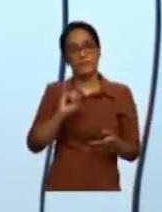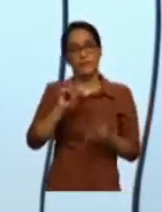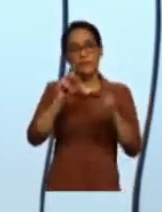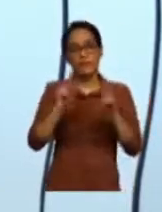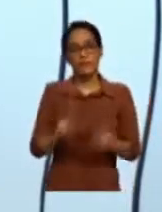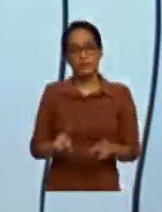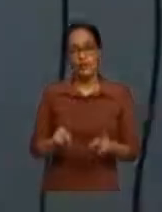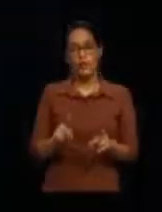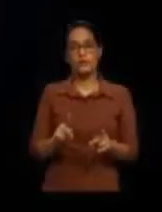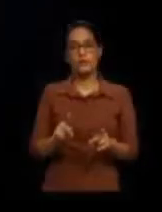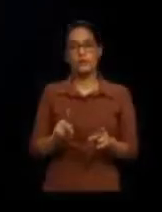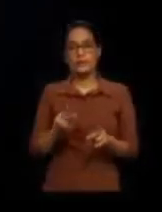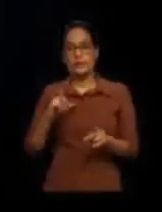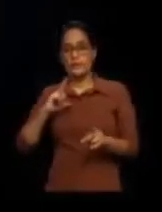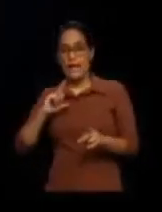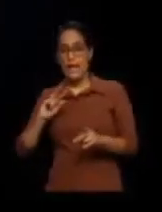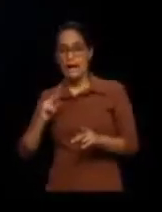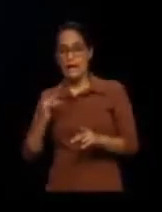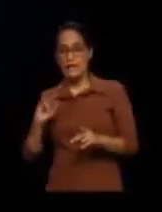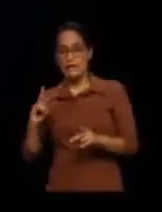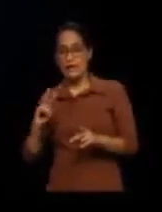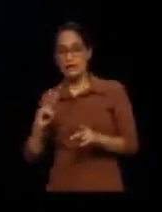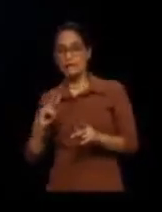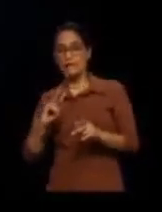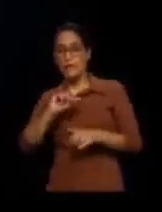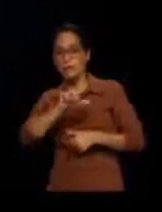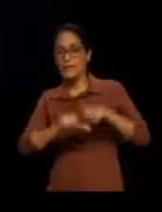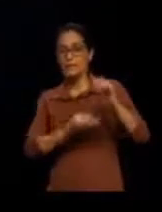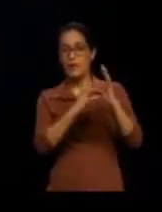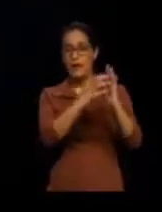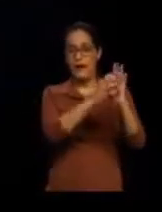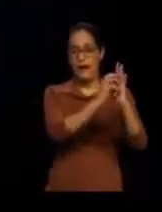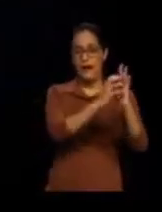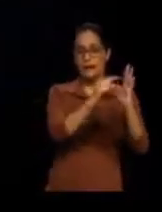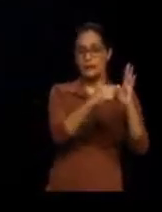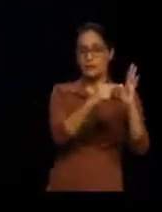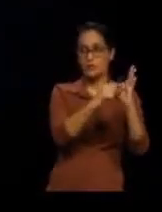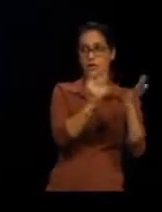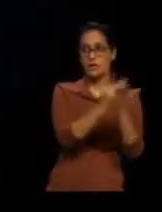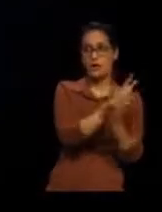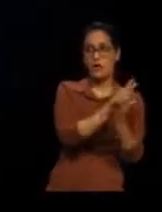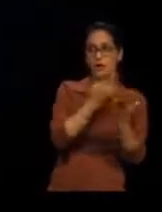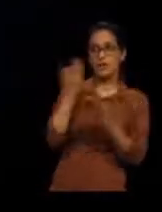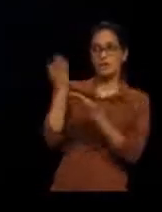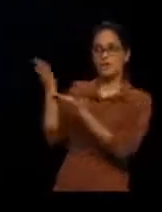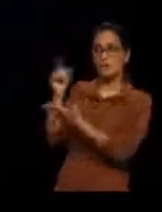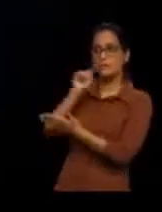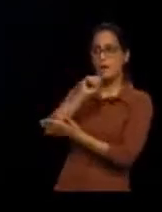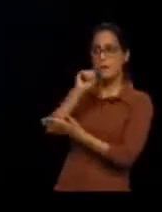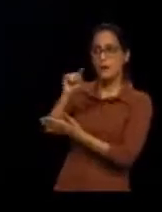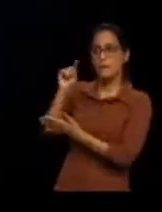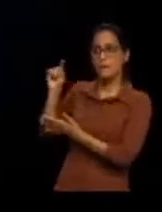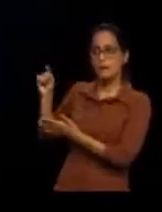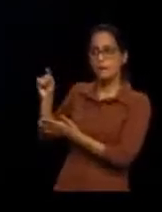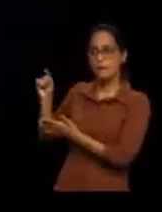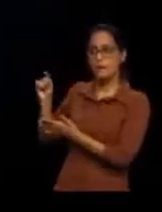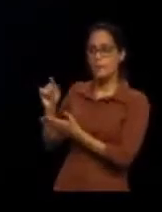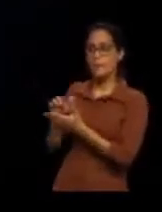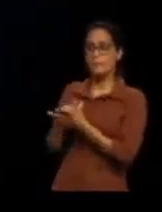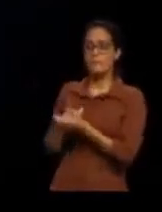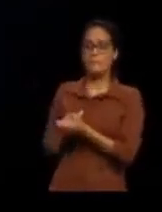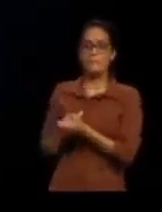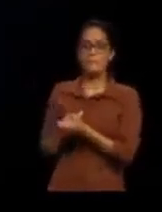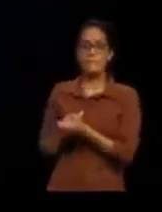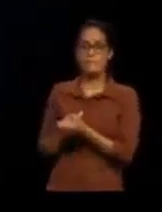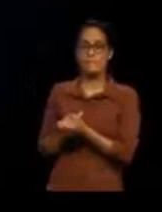desenvolver a AIDS, é o que acontece? Os linfócitos T auxiliares, que eles vão o quê? Mediar